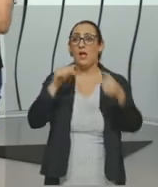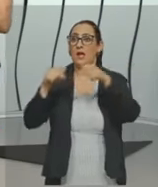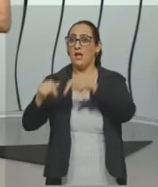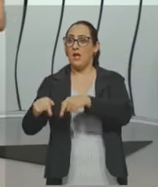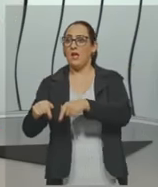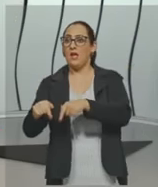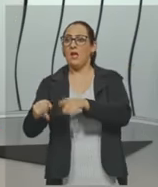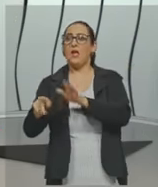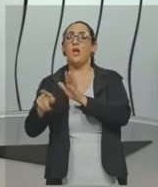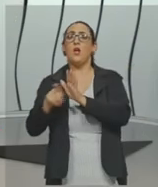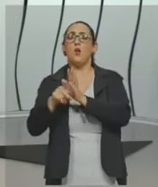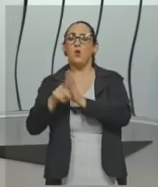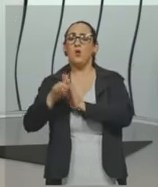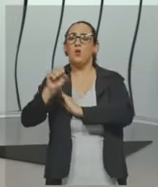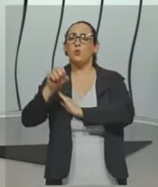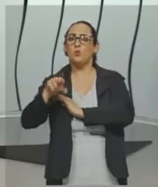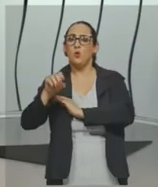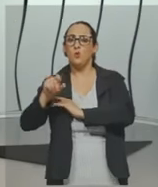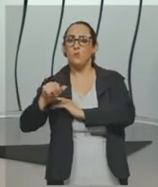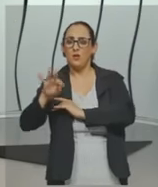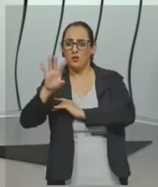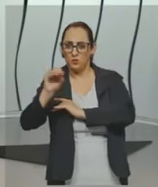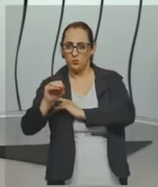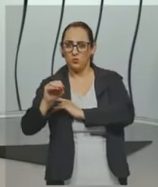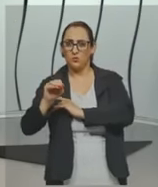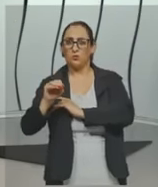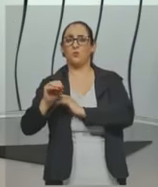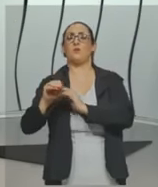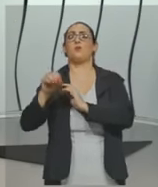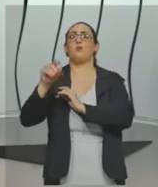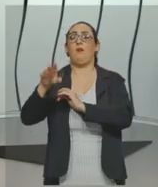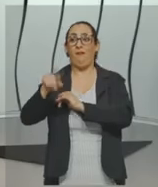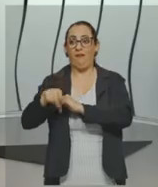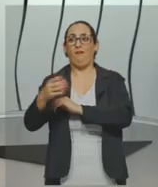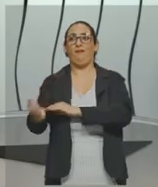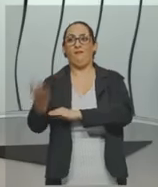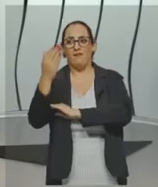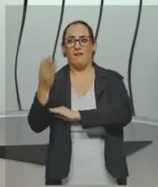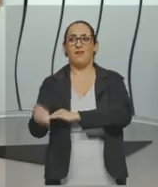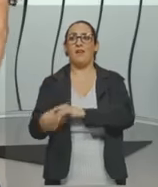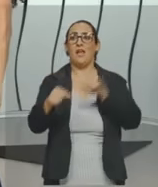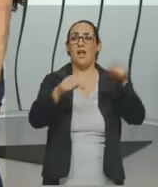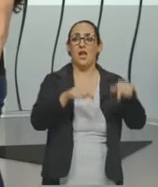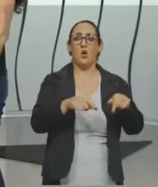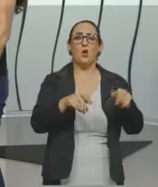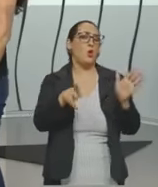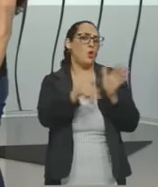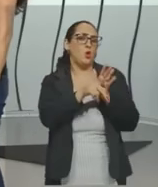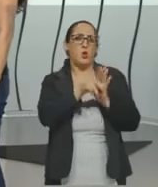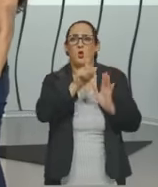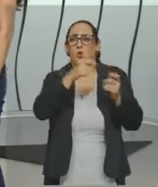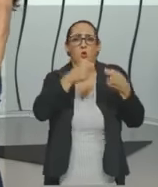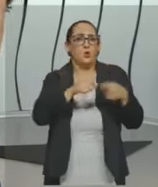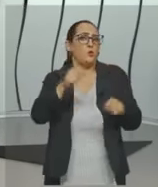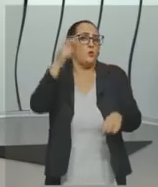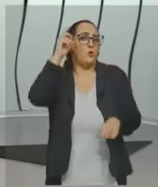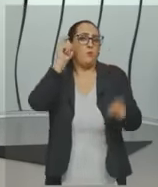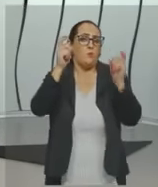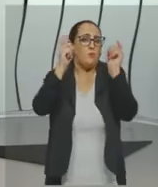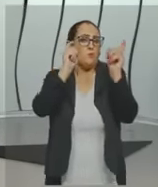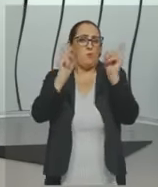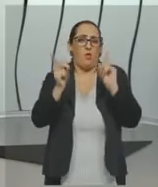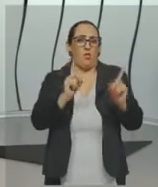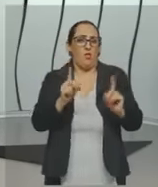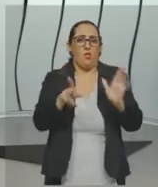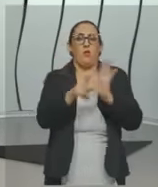músculos cardíacos, lisos, glândulas, que eu não tenho que preocupar com eles, eles estão trabalhando aí sob a ação do sistema